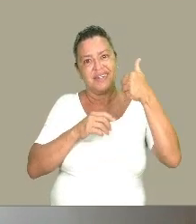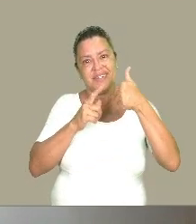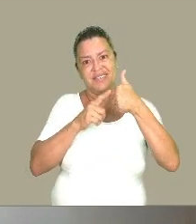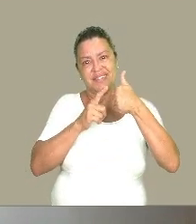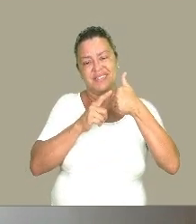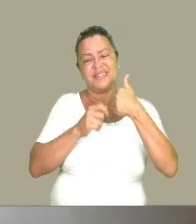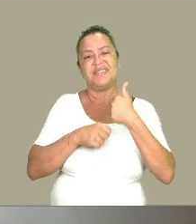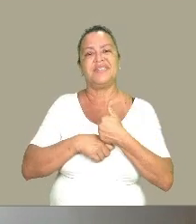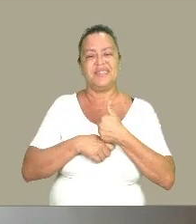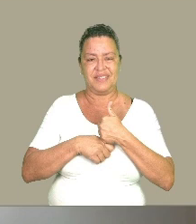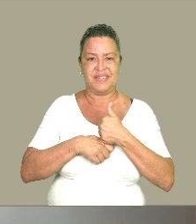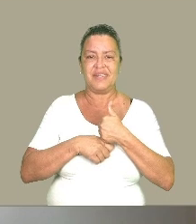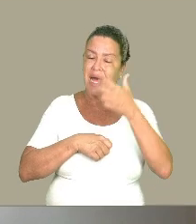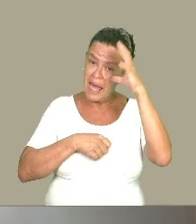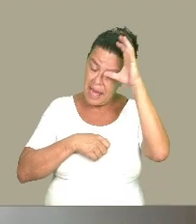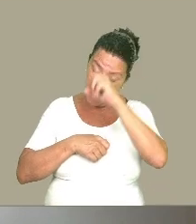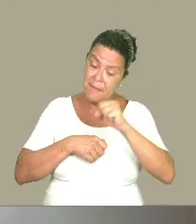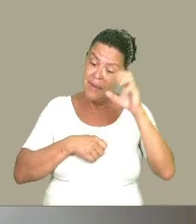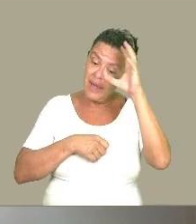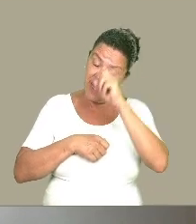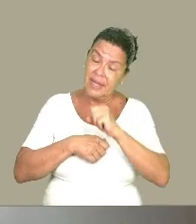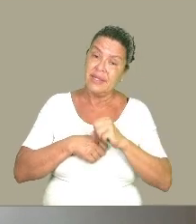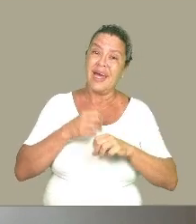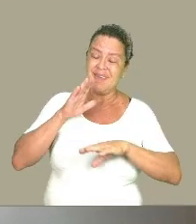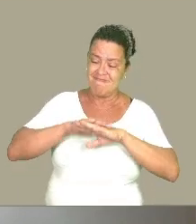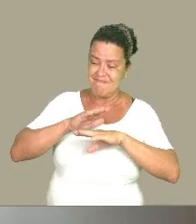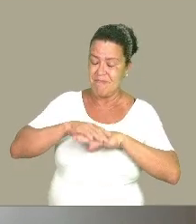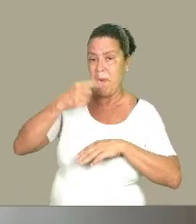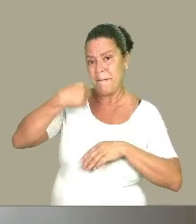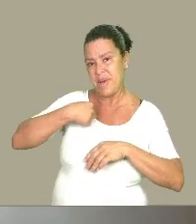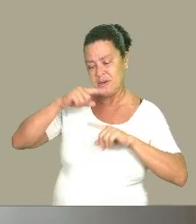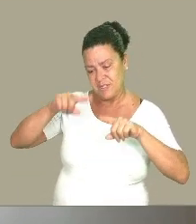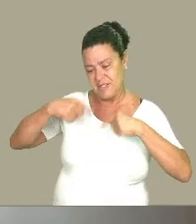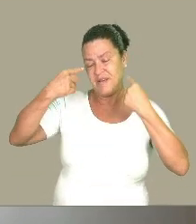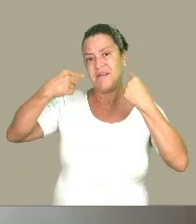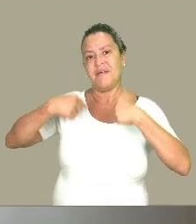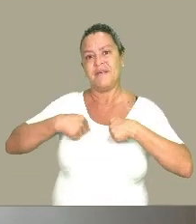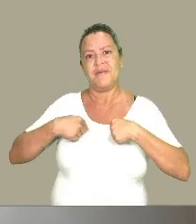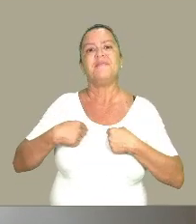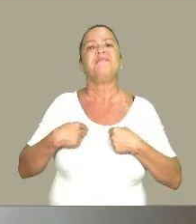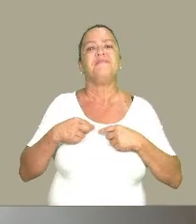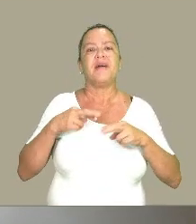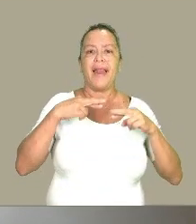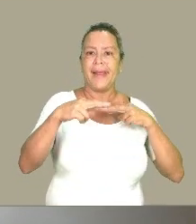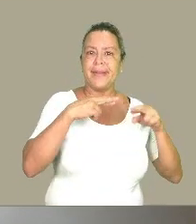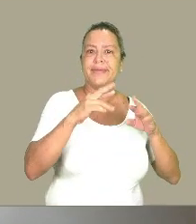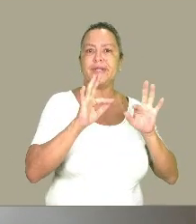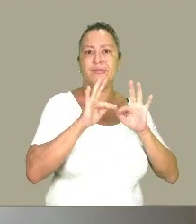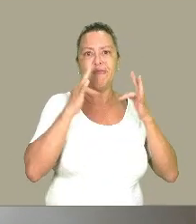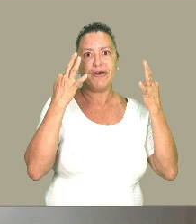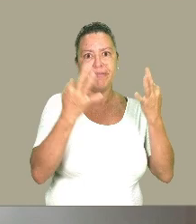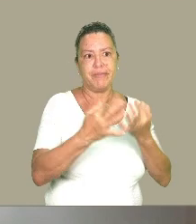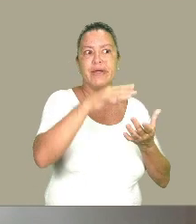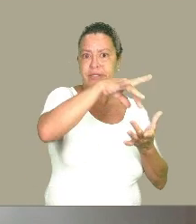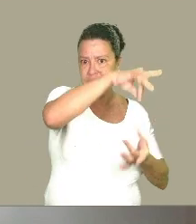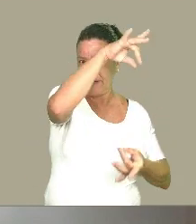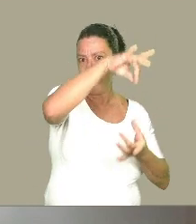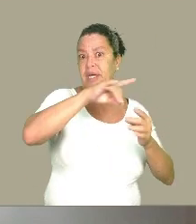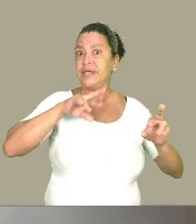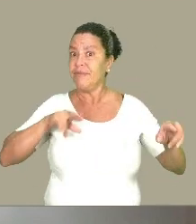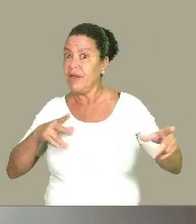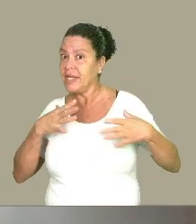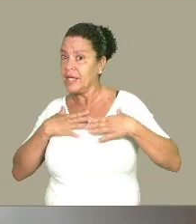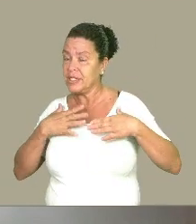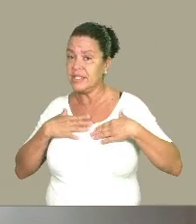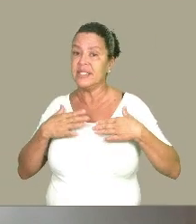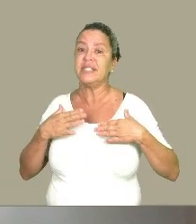lugar, aprender a vencer nós mesmos, com as relações familiares, com aqueles espíritos que estão no nosso